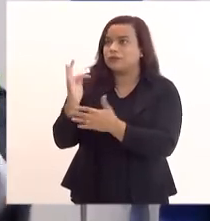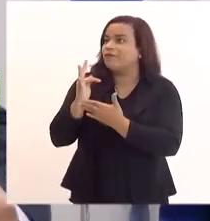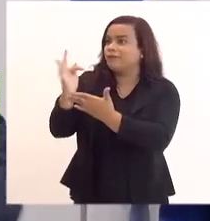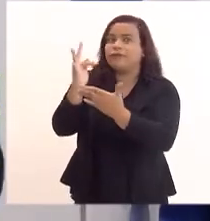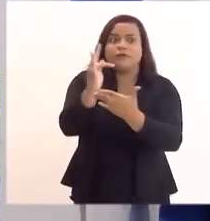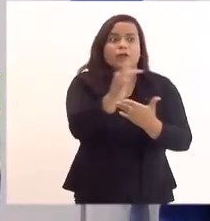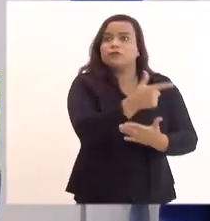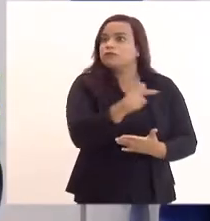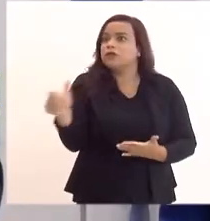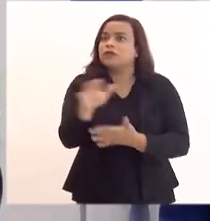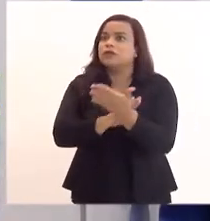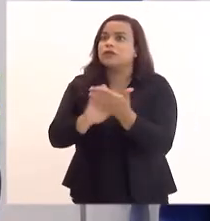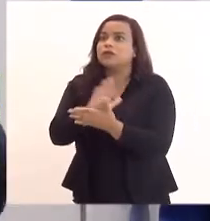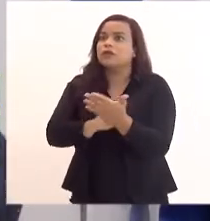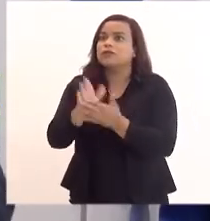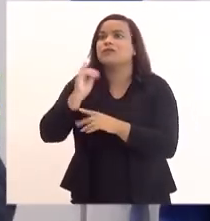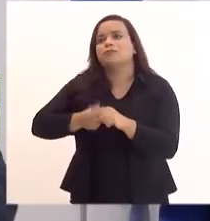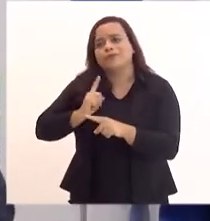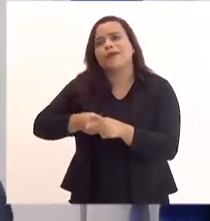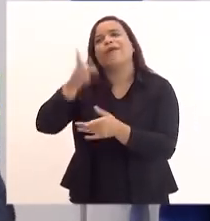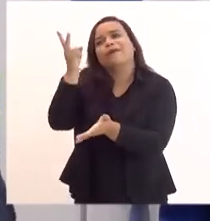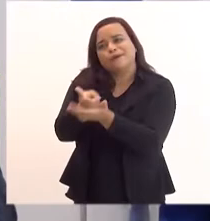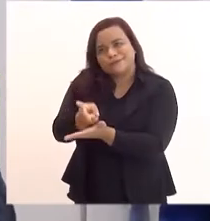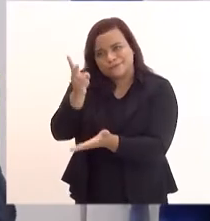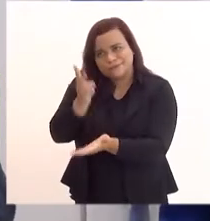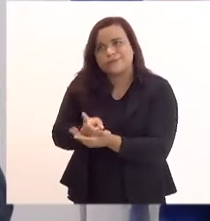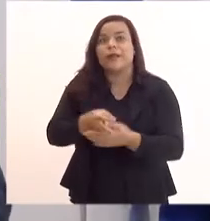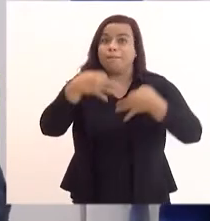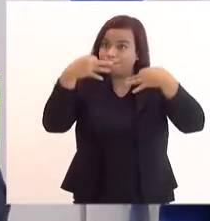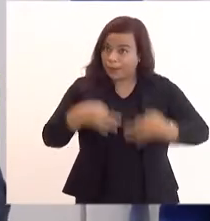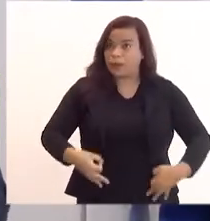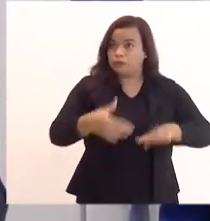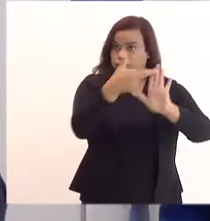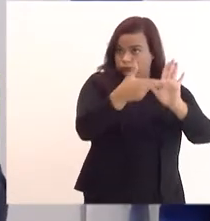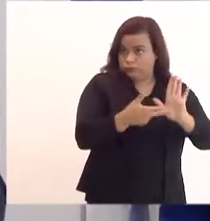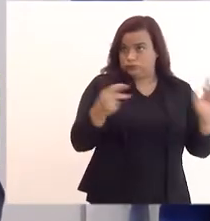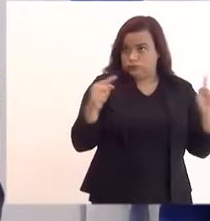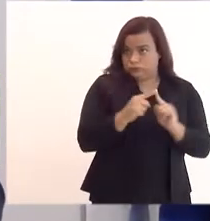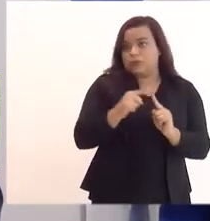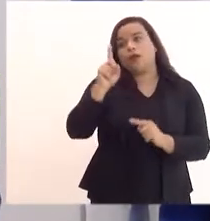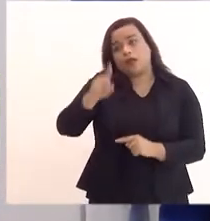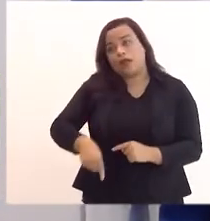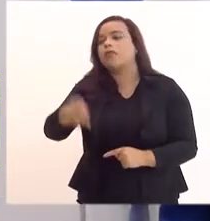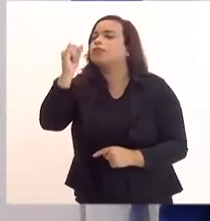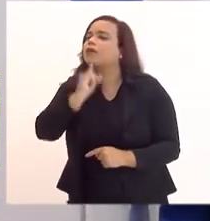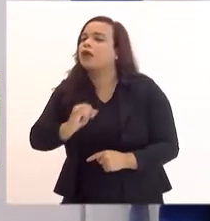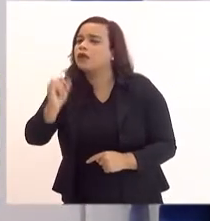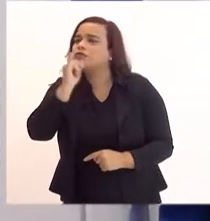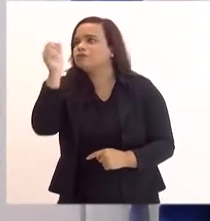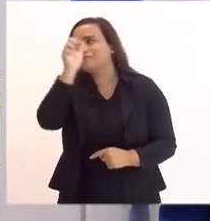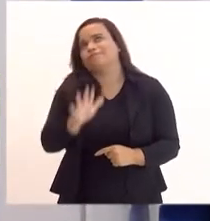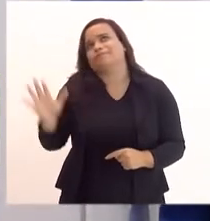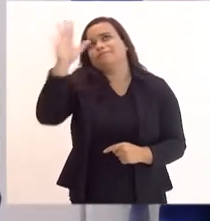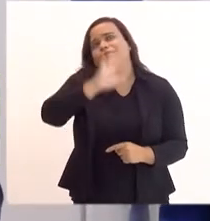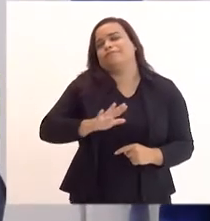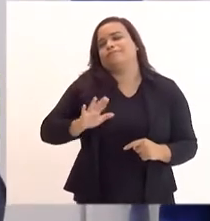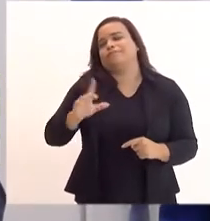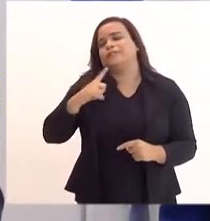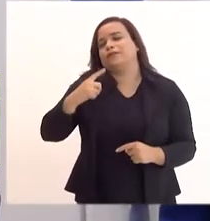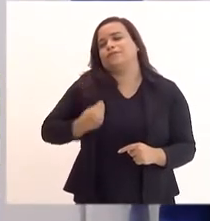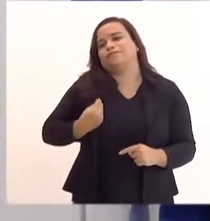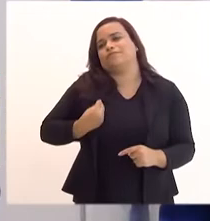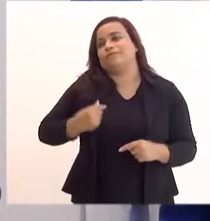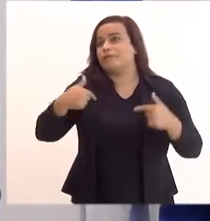nenhum lugar. Por quê? Porque ainda é, apesar da regulamentação, é um teste feito no país. Não há, eu